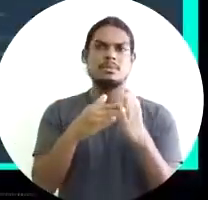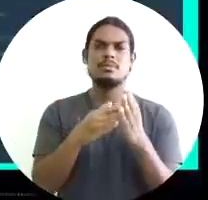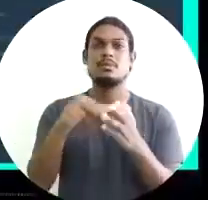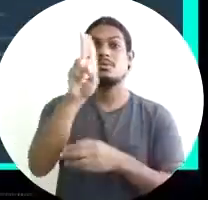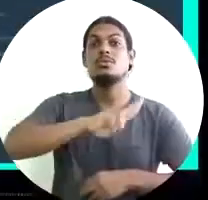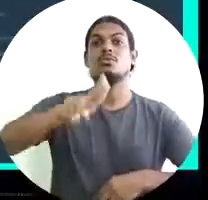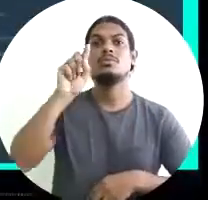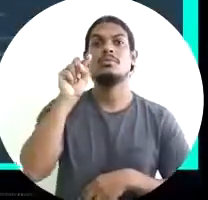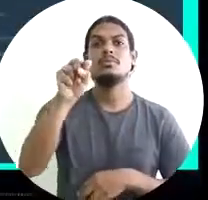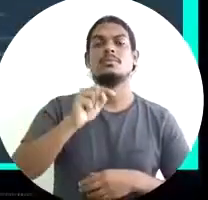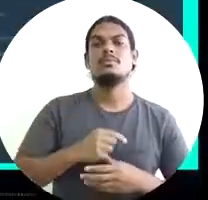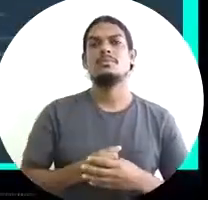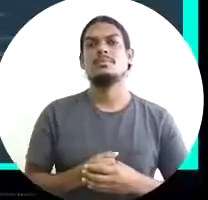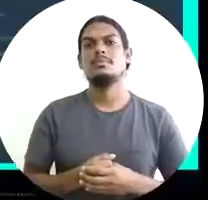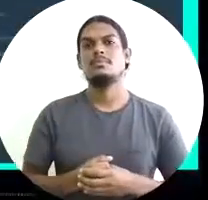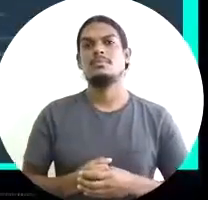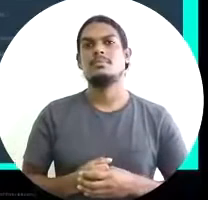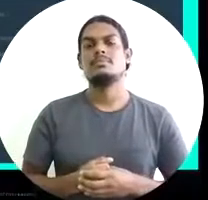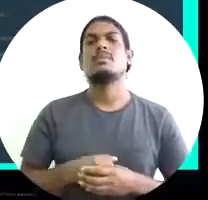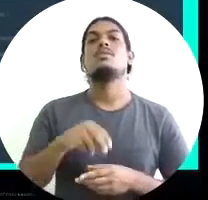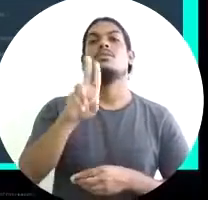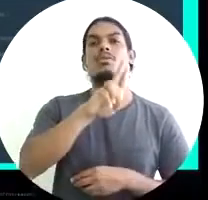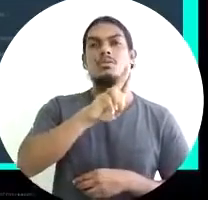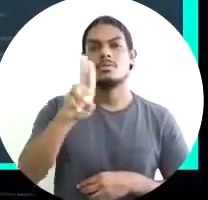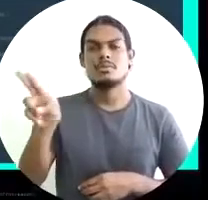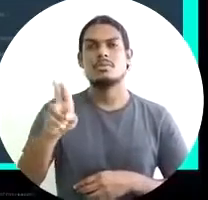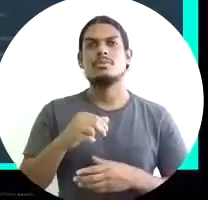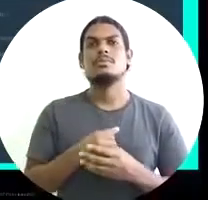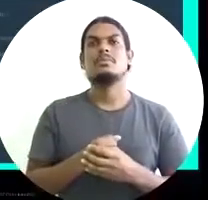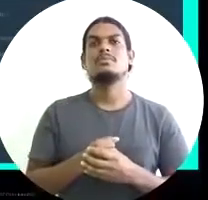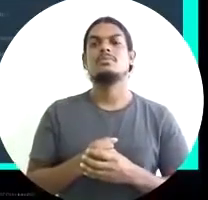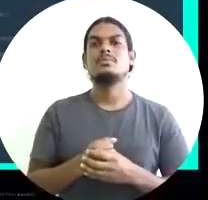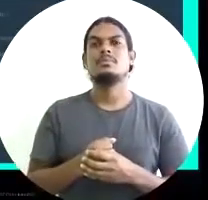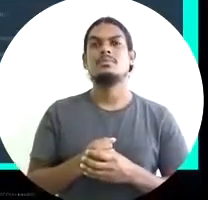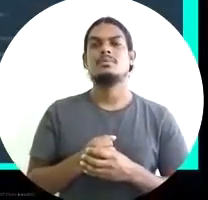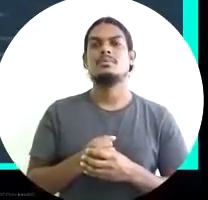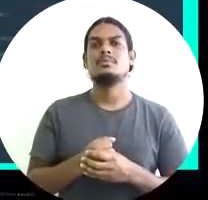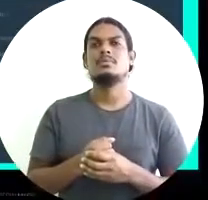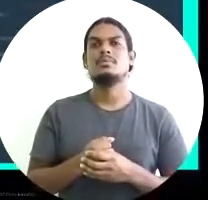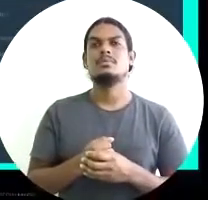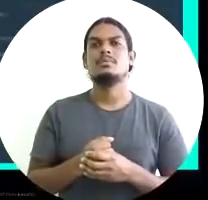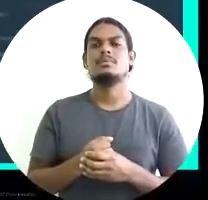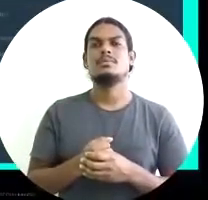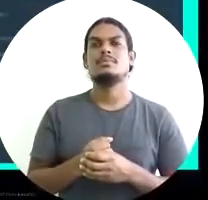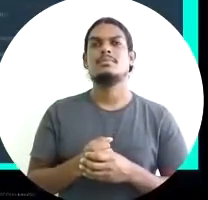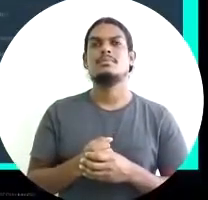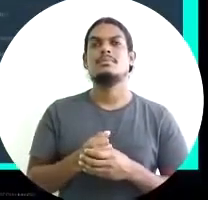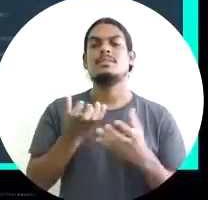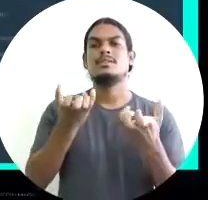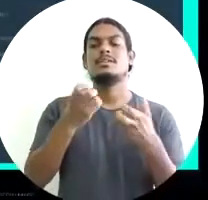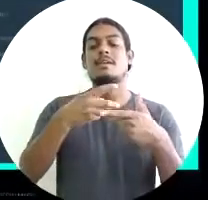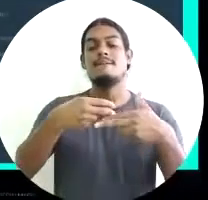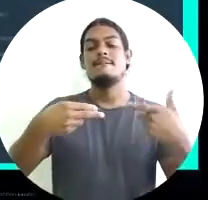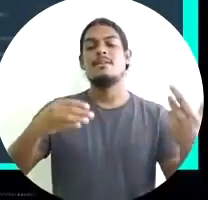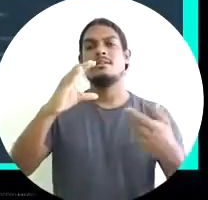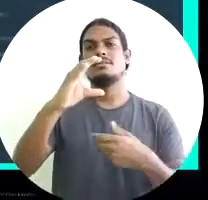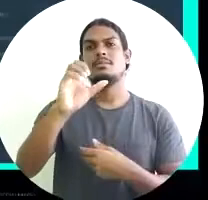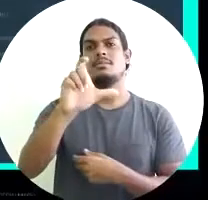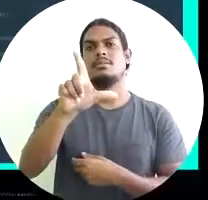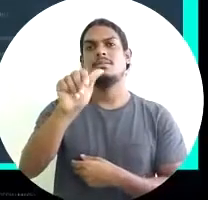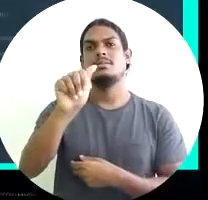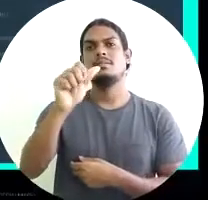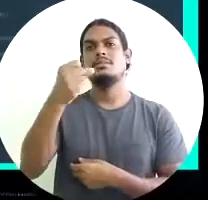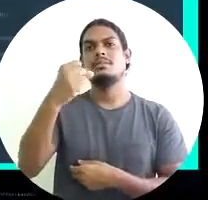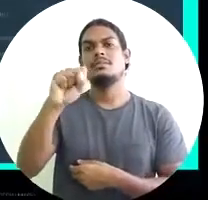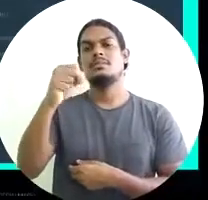ponto, o nomezinho da class. Então, se a gente quer várias classes,